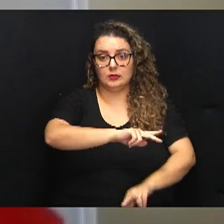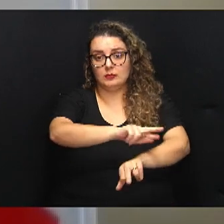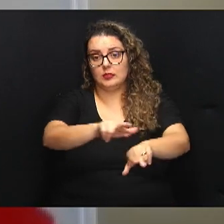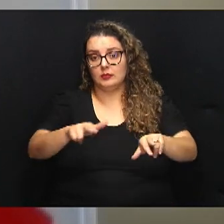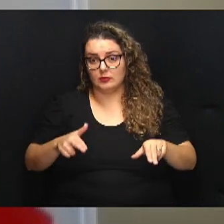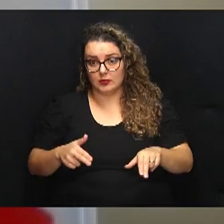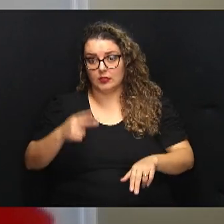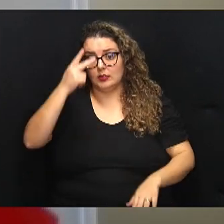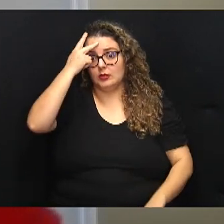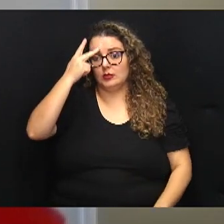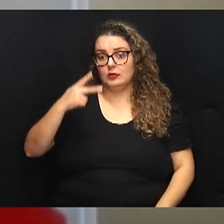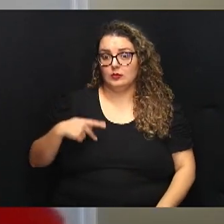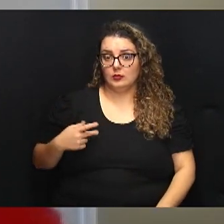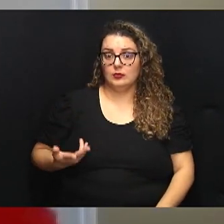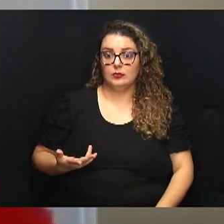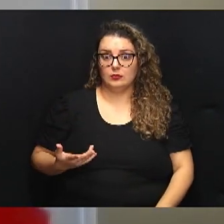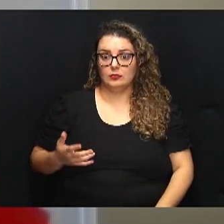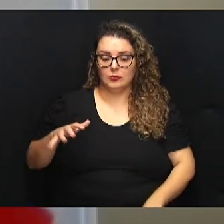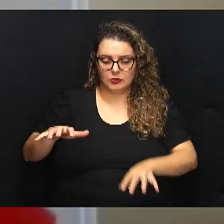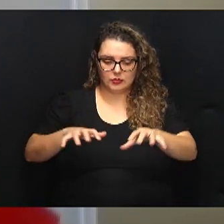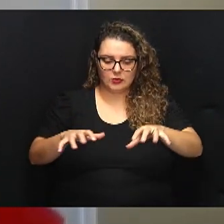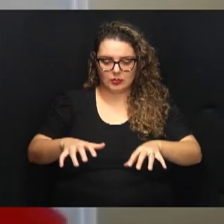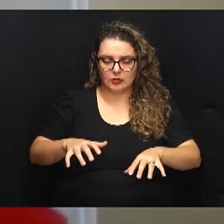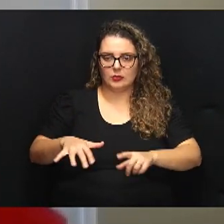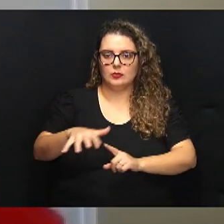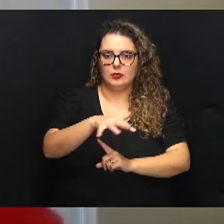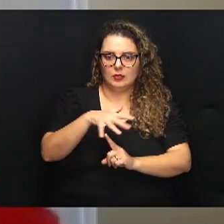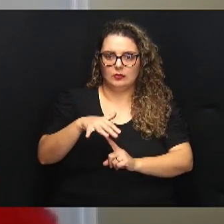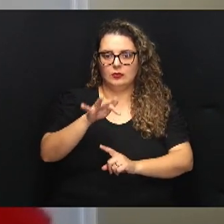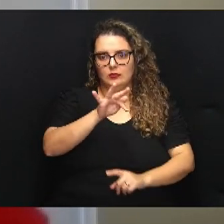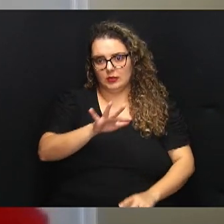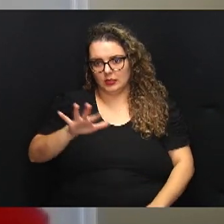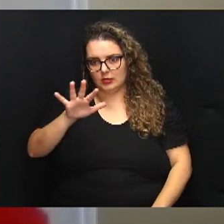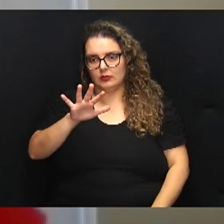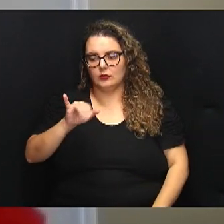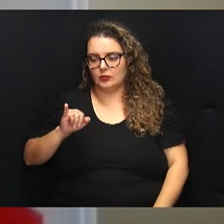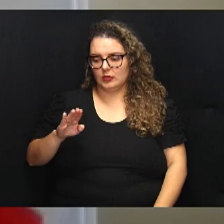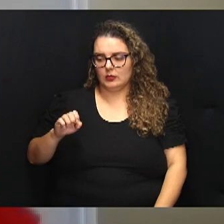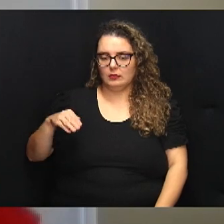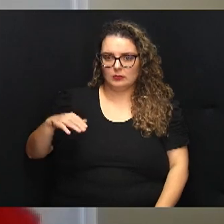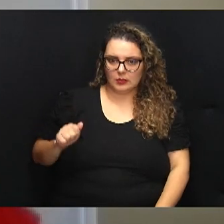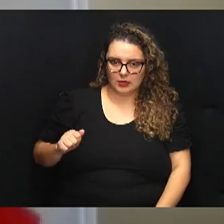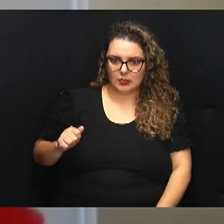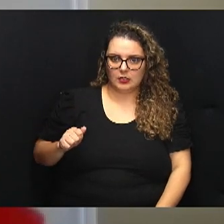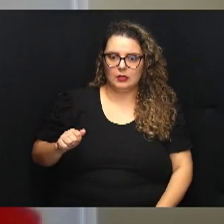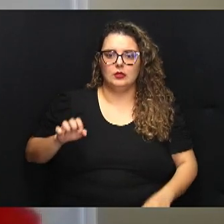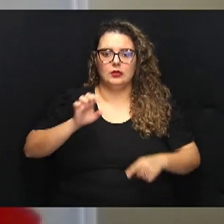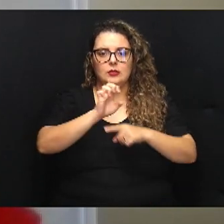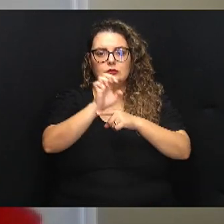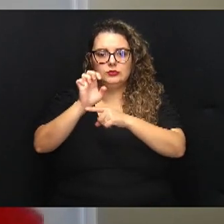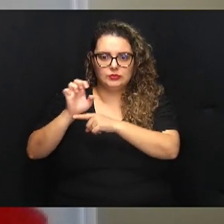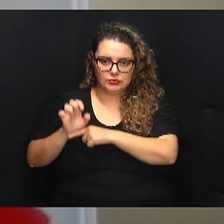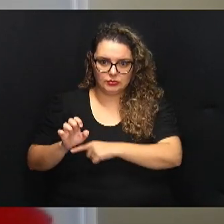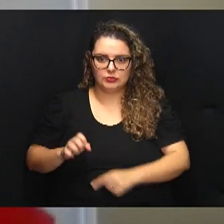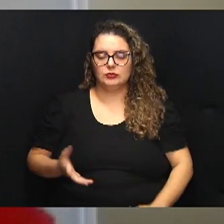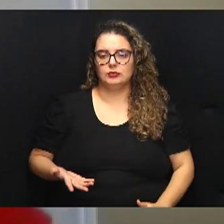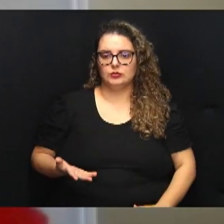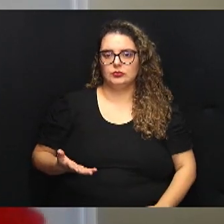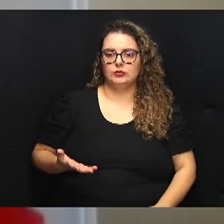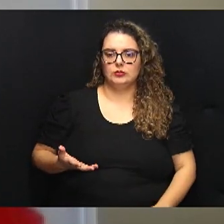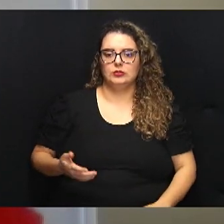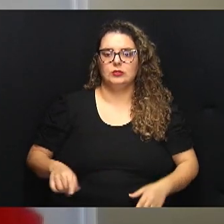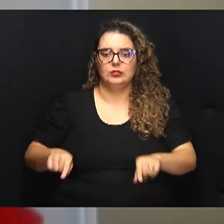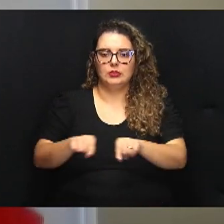e para os órgãos ambientais, federal, o IBAMA, estaduais, os órgãos de meio ambiente do estado